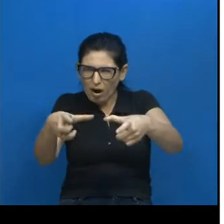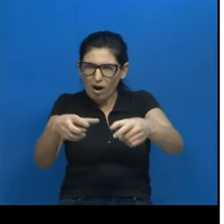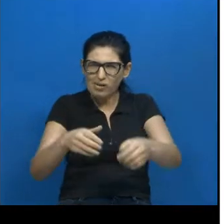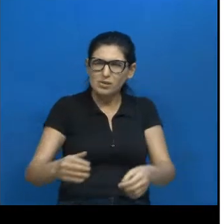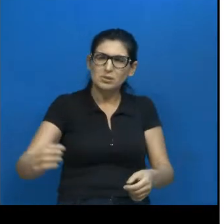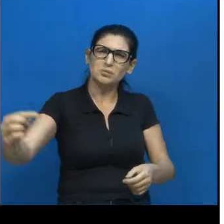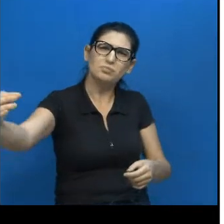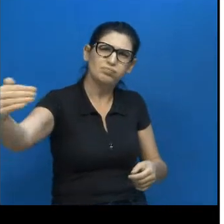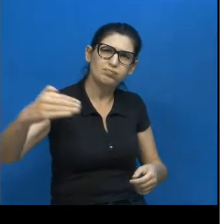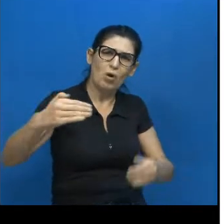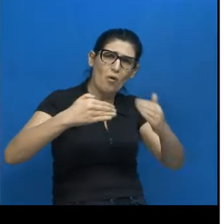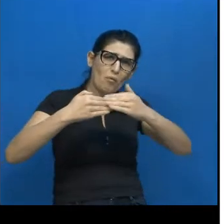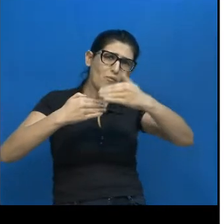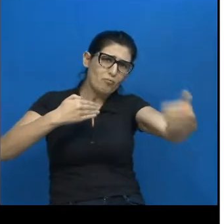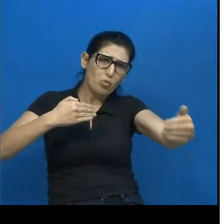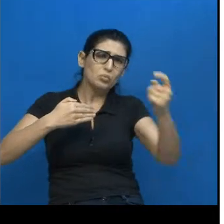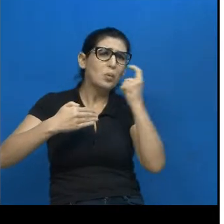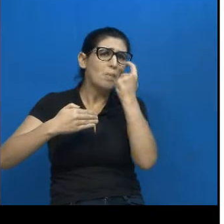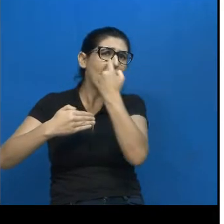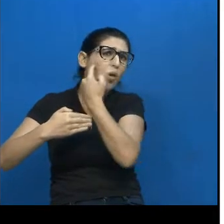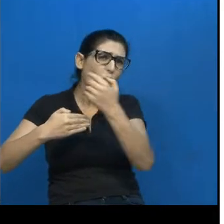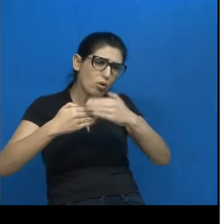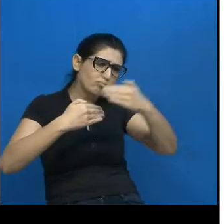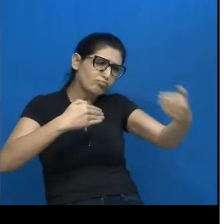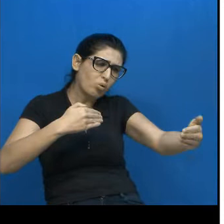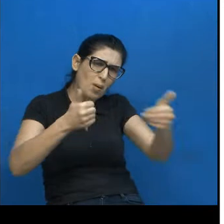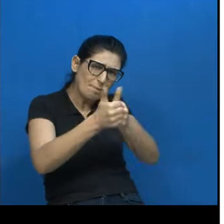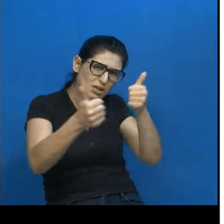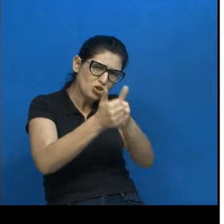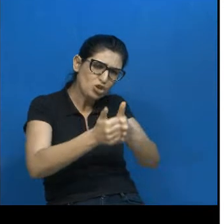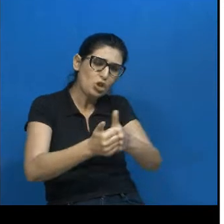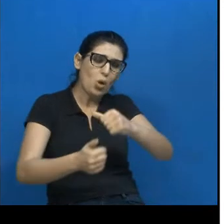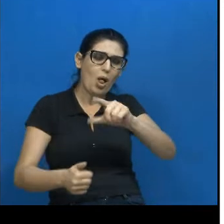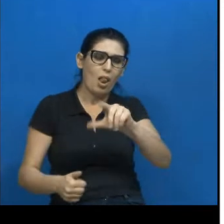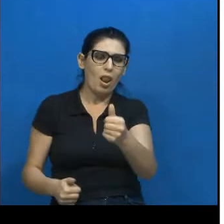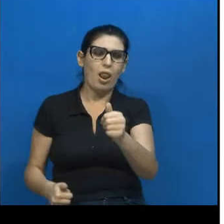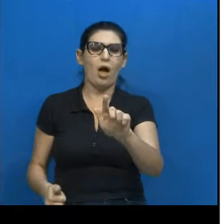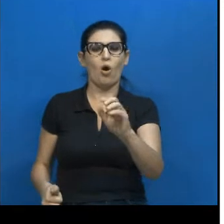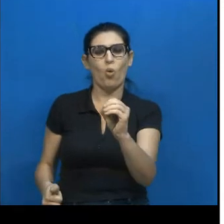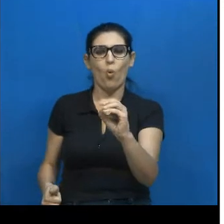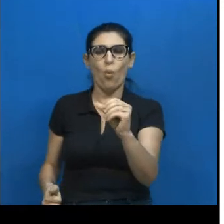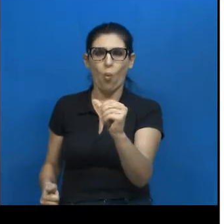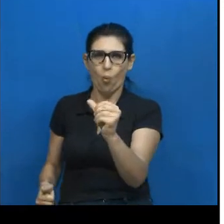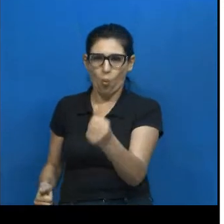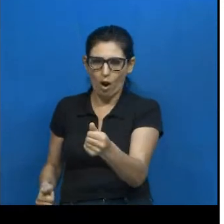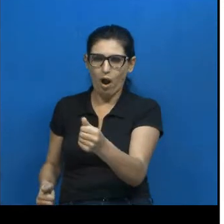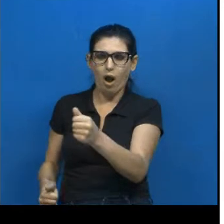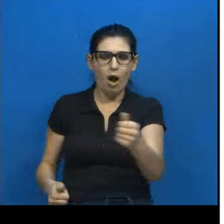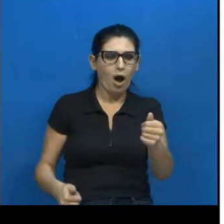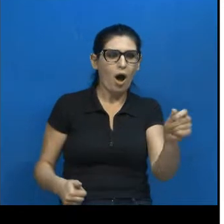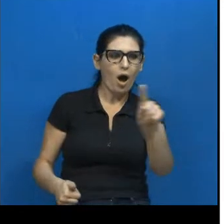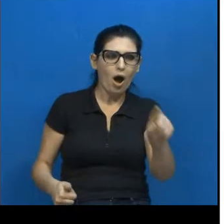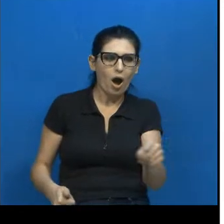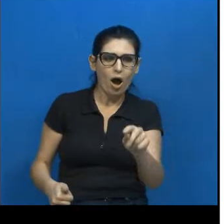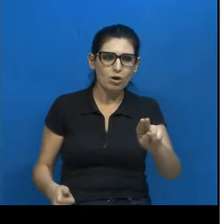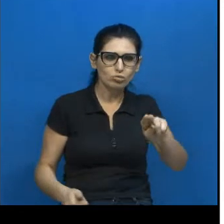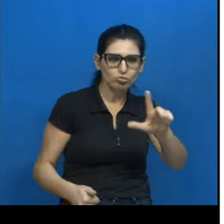E o que nós olhamos e avaliamos lá? Isso transformar em 3 linhas lá. E o que são as 3 linhas? A gente tem uma linha do Parque Meia